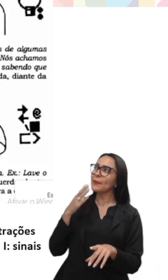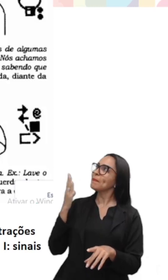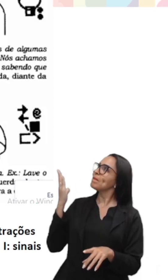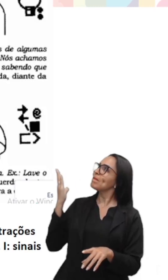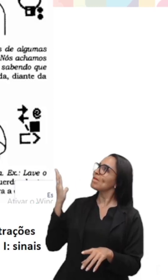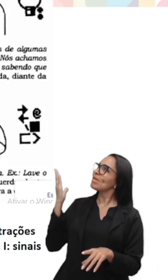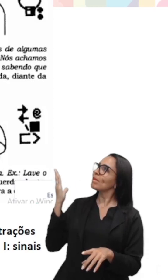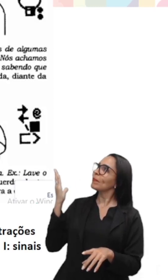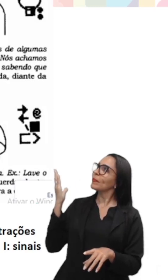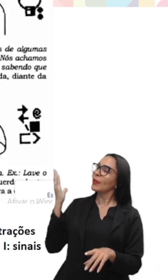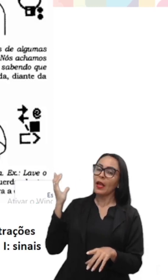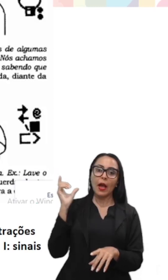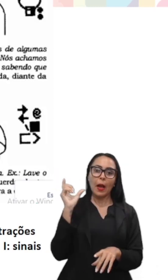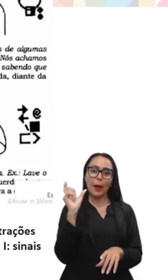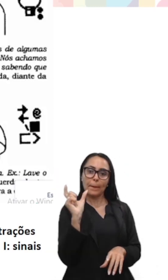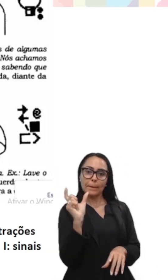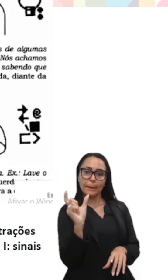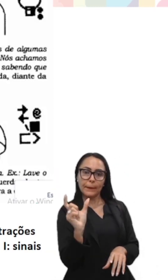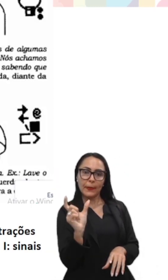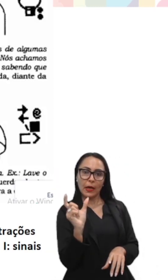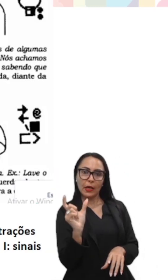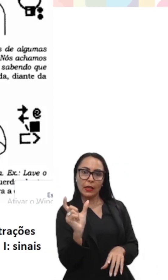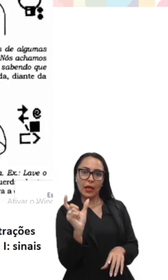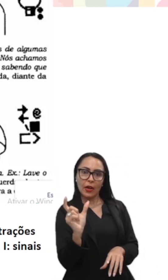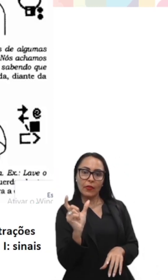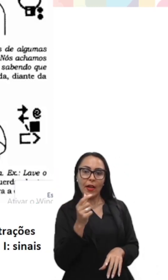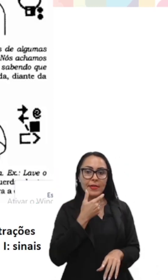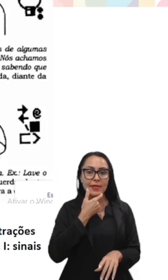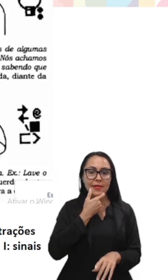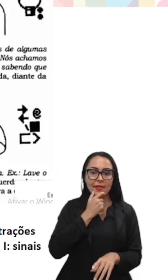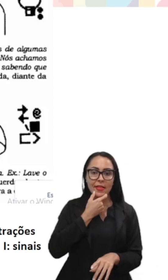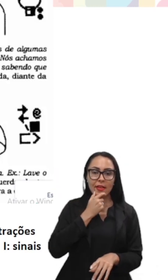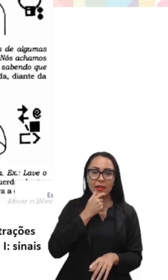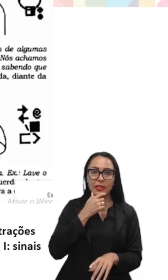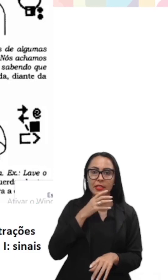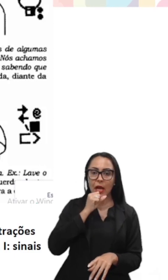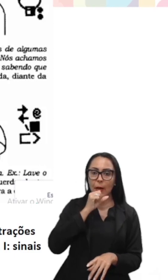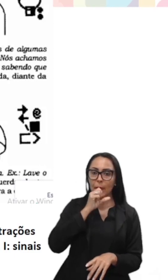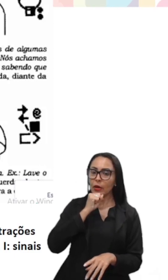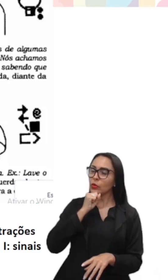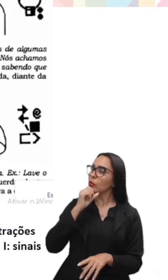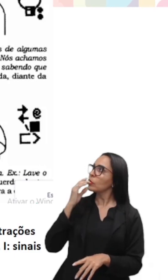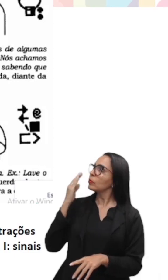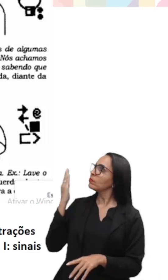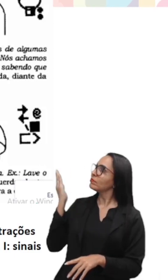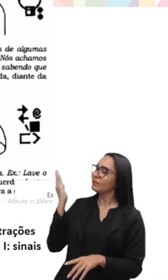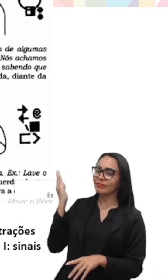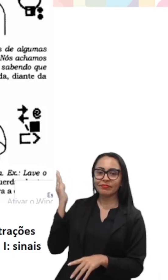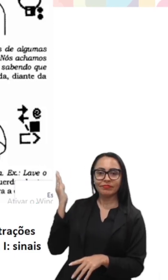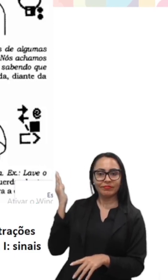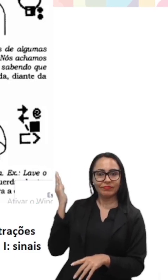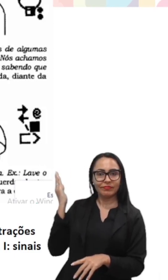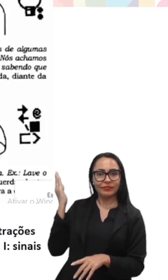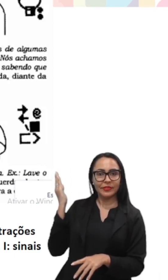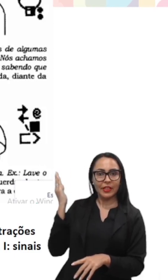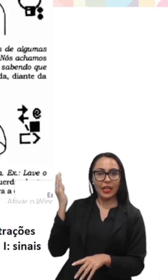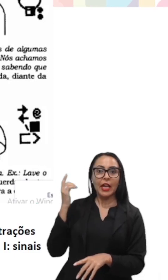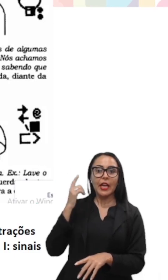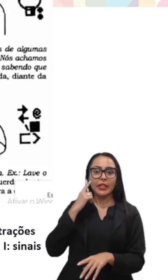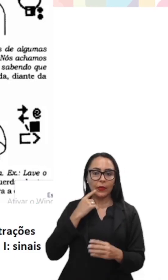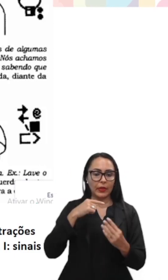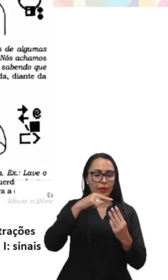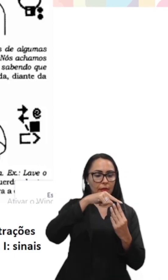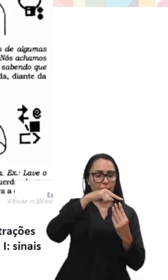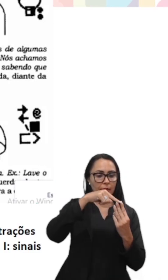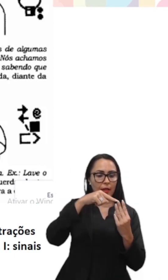a palavra sábado na língua inglesa, não tem? Então, por isso que ele é trilingue.